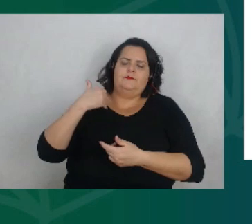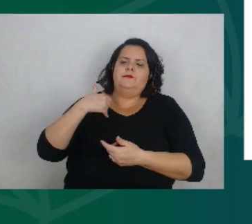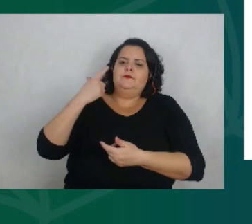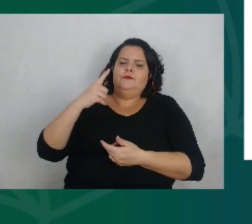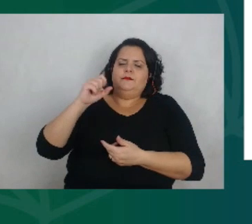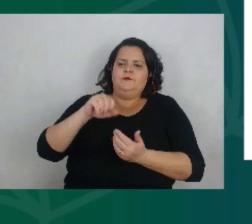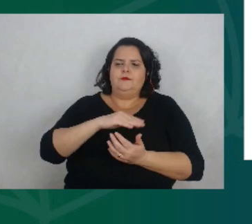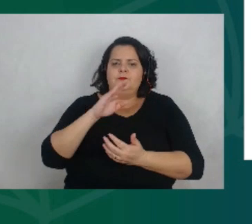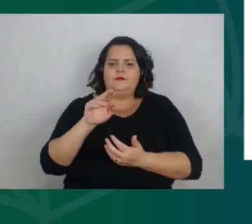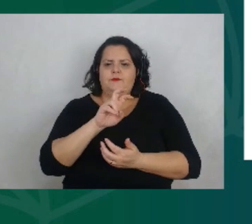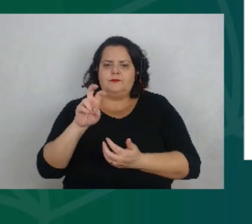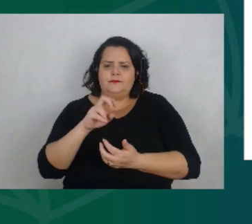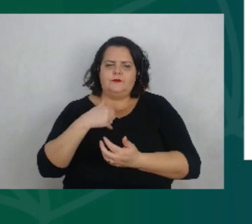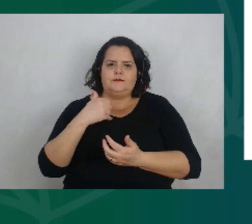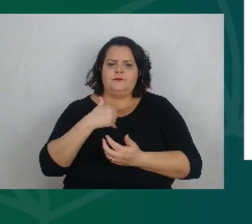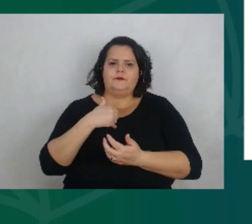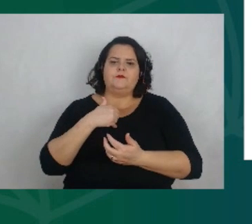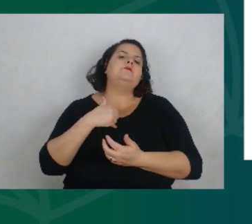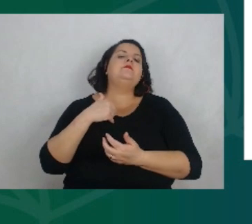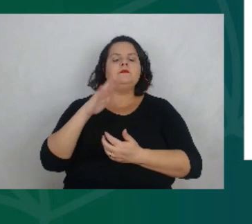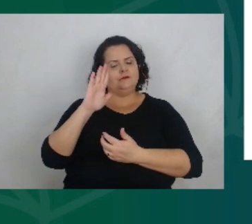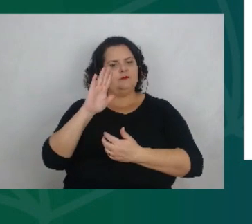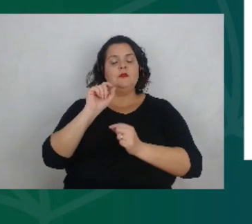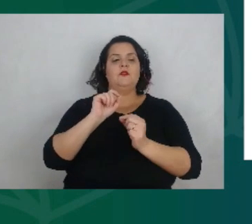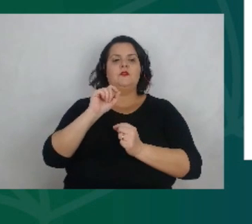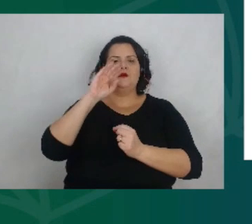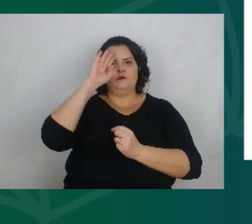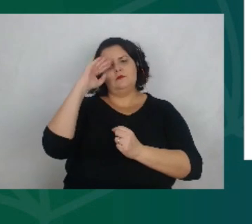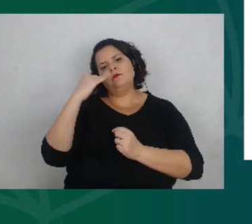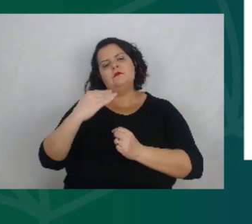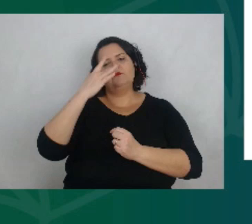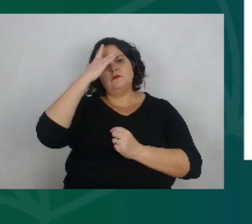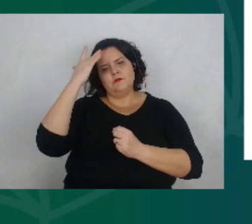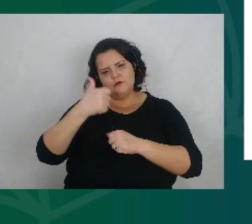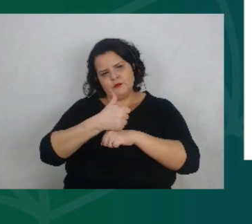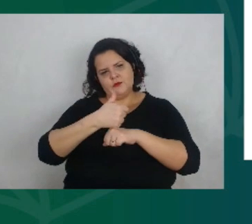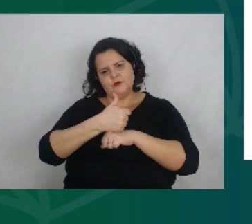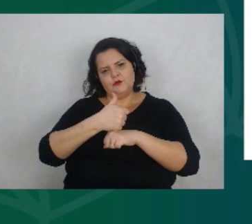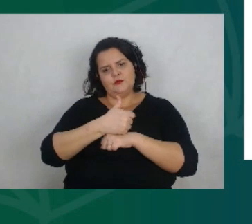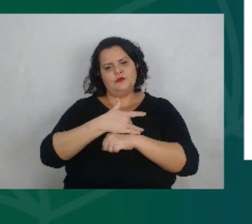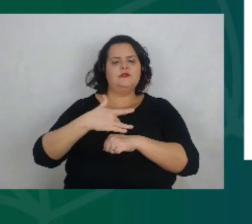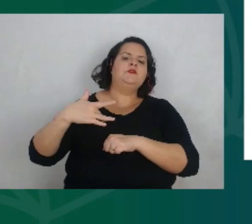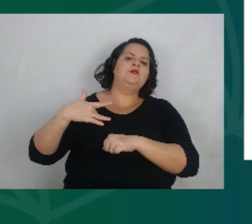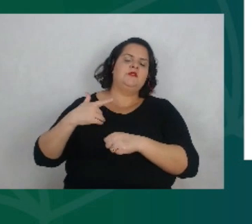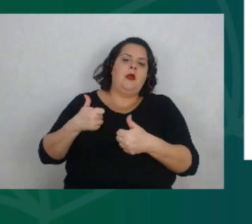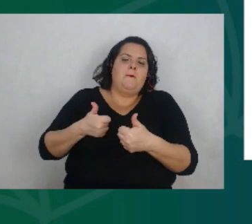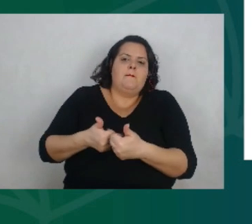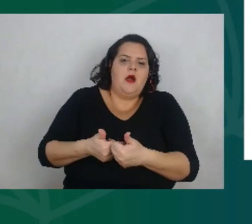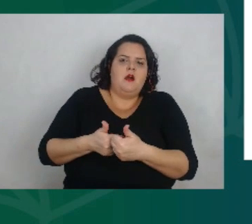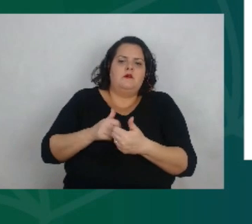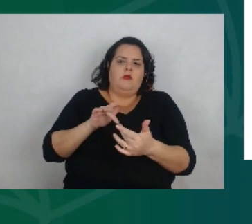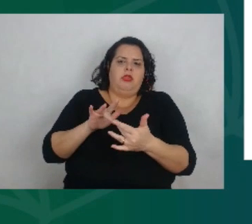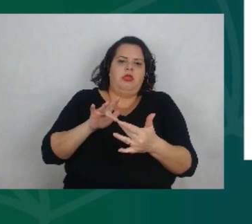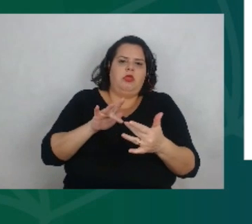anos, principalmente os profissionais da área de saúde, né, que têm exposição ao vírus, e mesmo